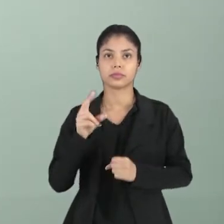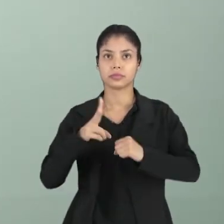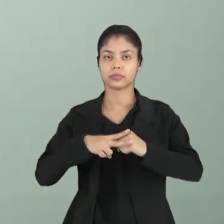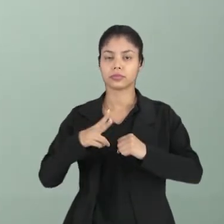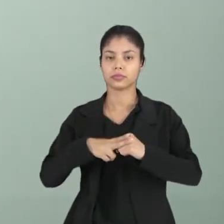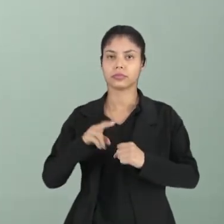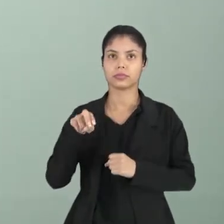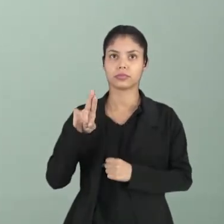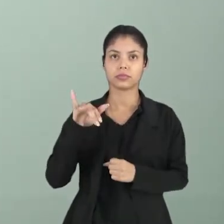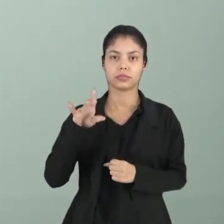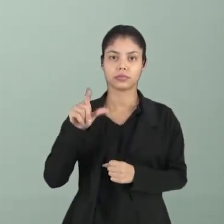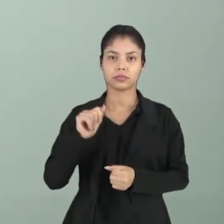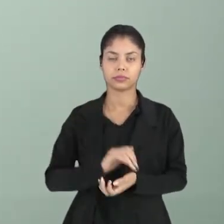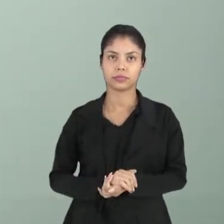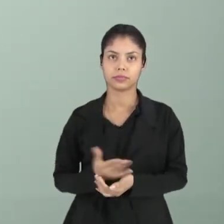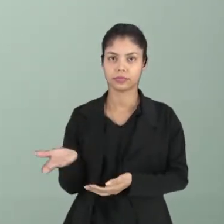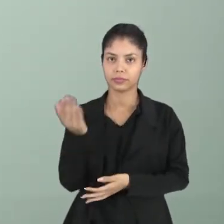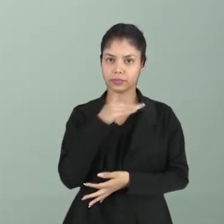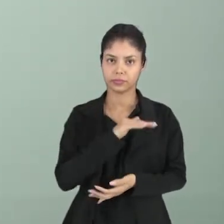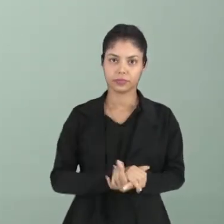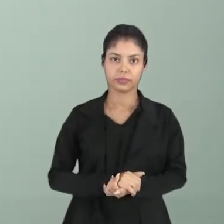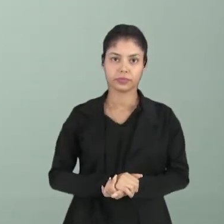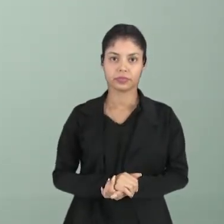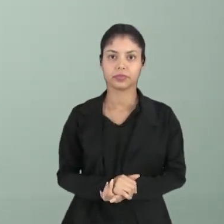e regência nominal. Então, vamos lá.